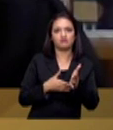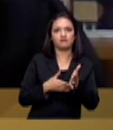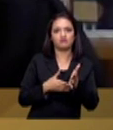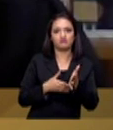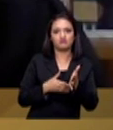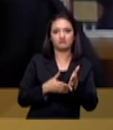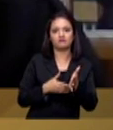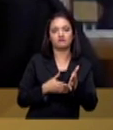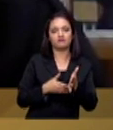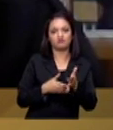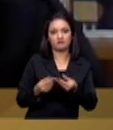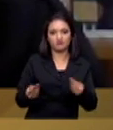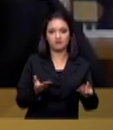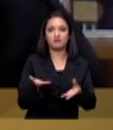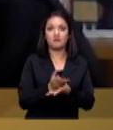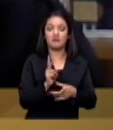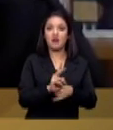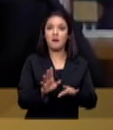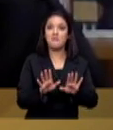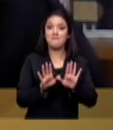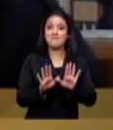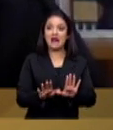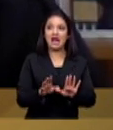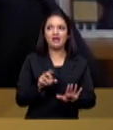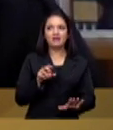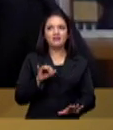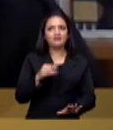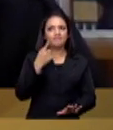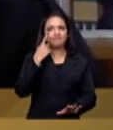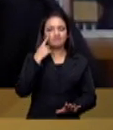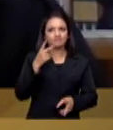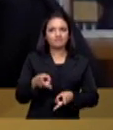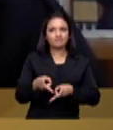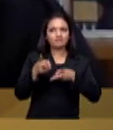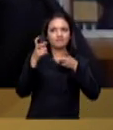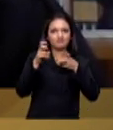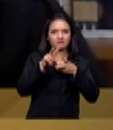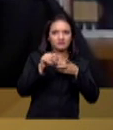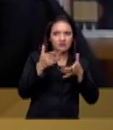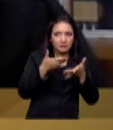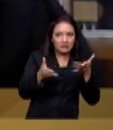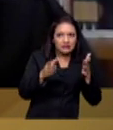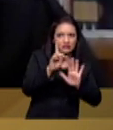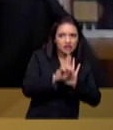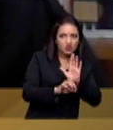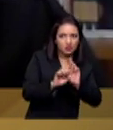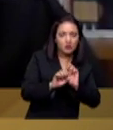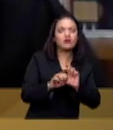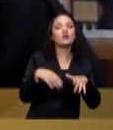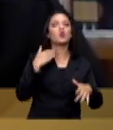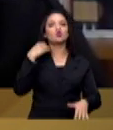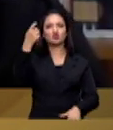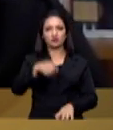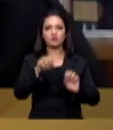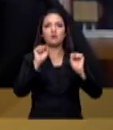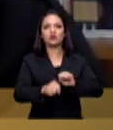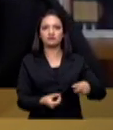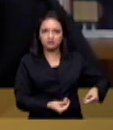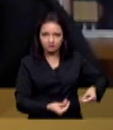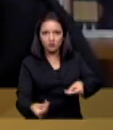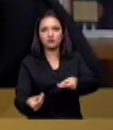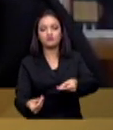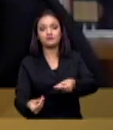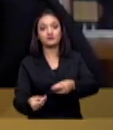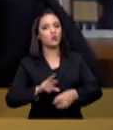porém, se houver um risco real para perecimento do direito, aí acho que o juiz pode e deve concedê-la. Não será